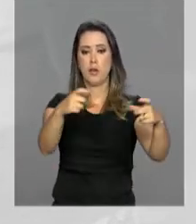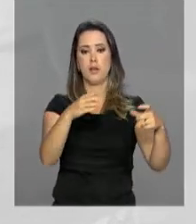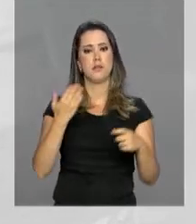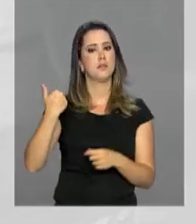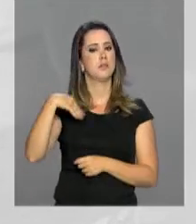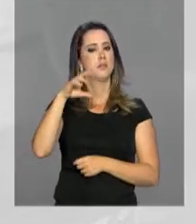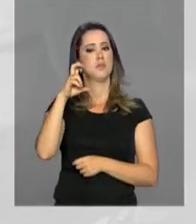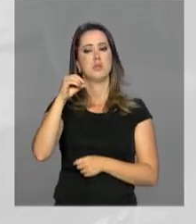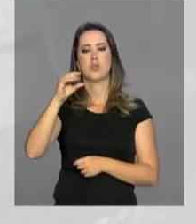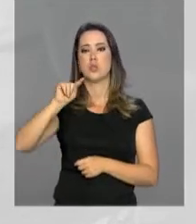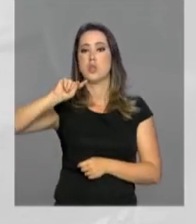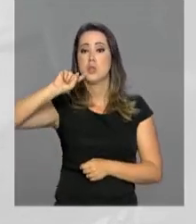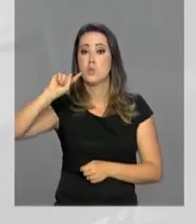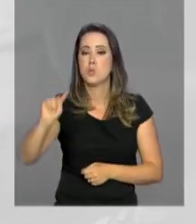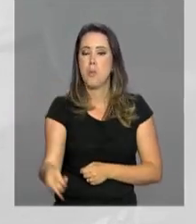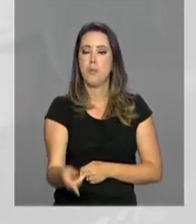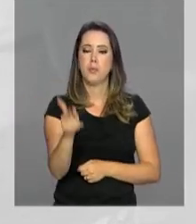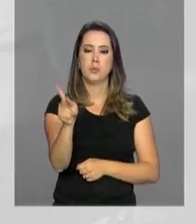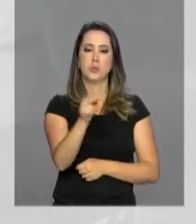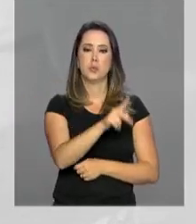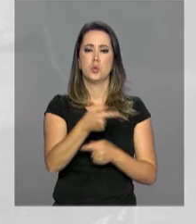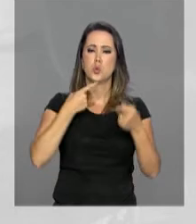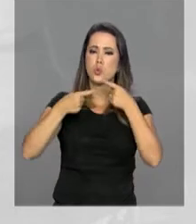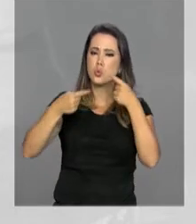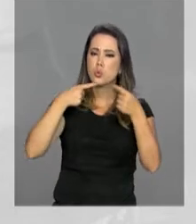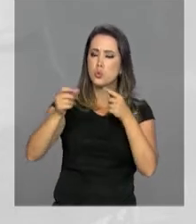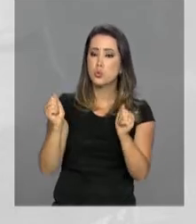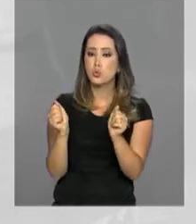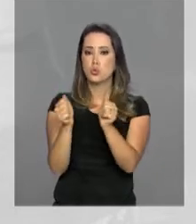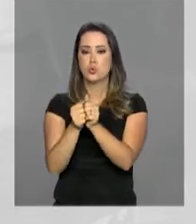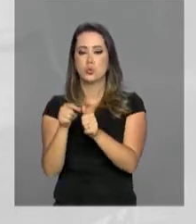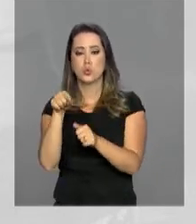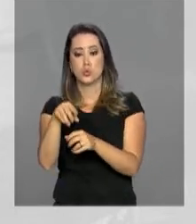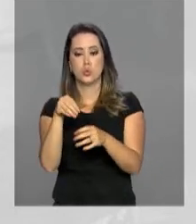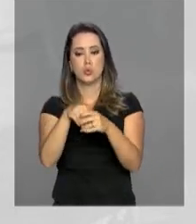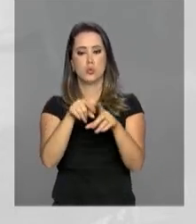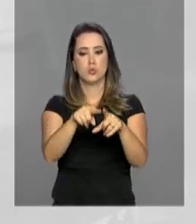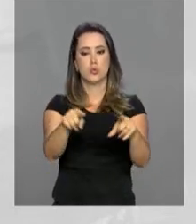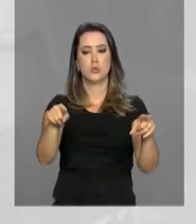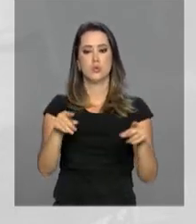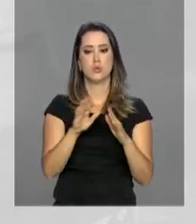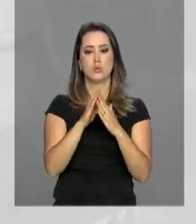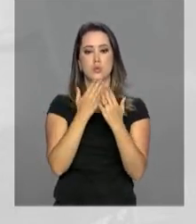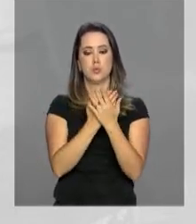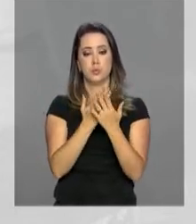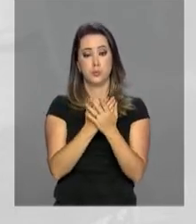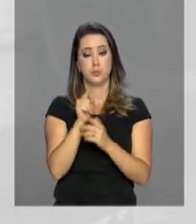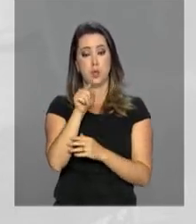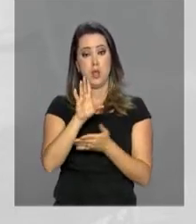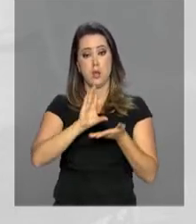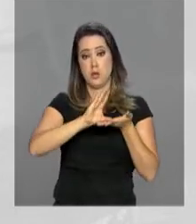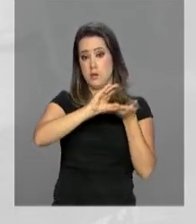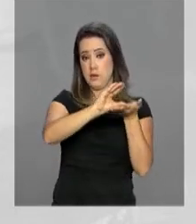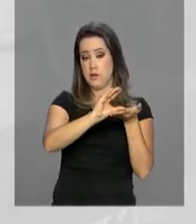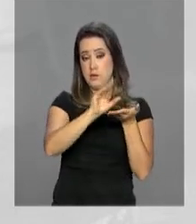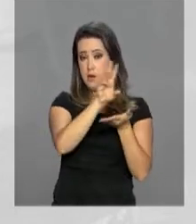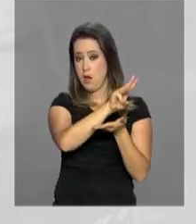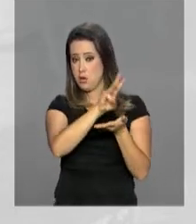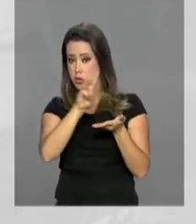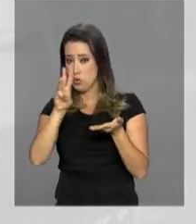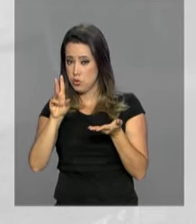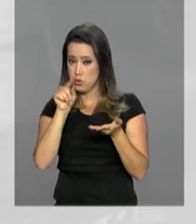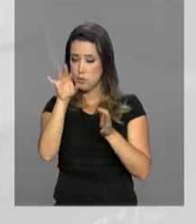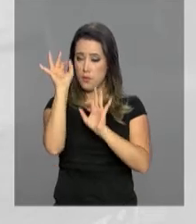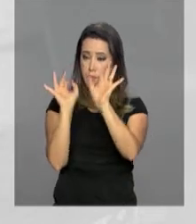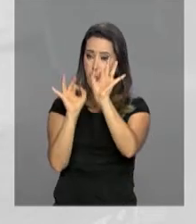discussões dentro da própria escola no site do conselho nacional de secretários de caçam os educadores vão encontrar um